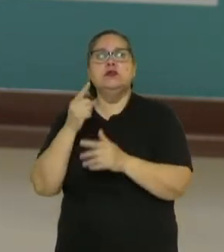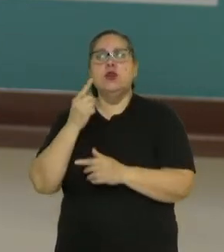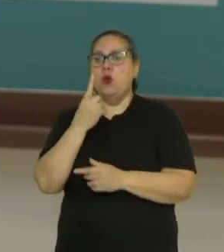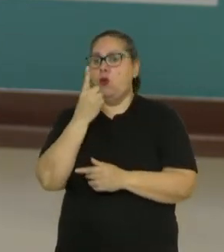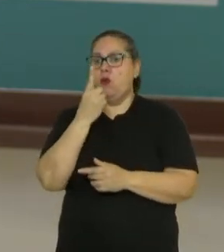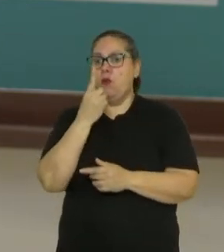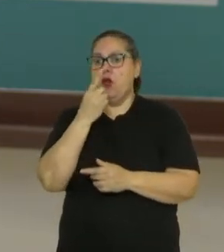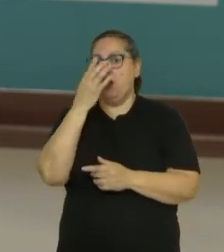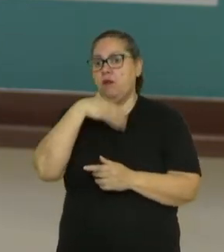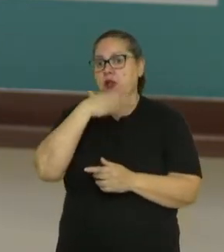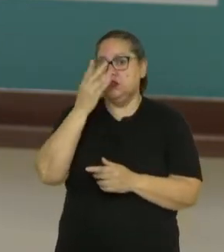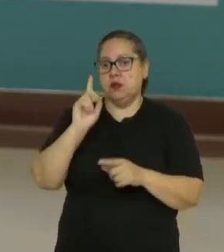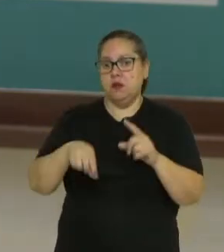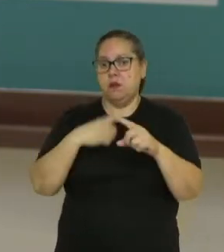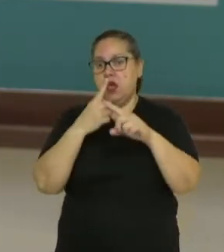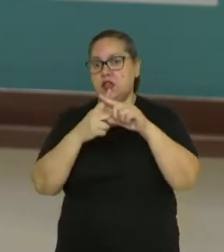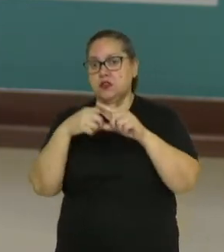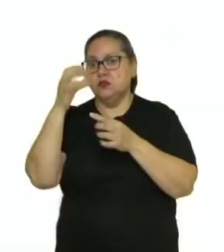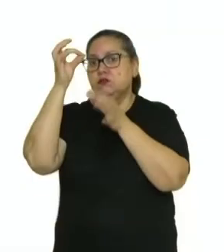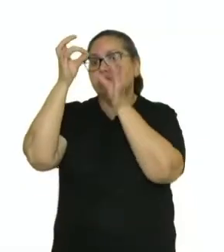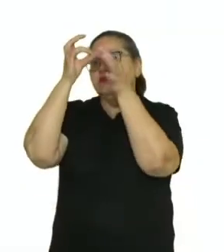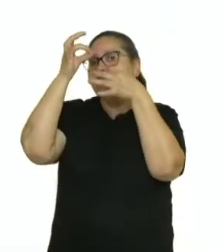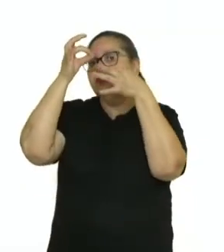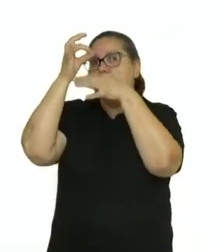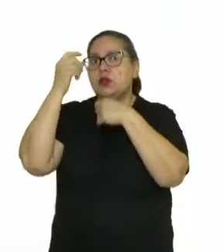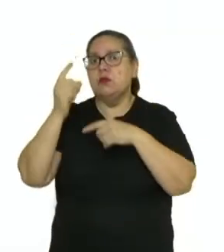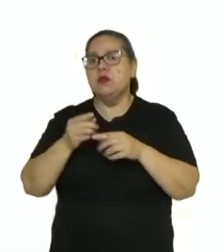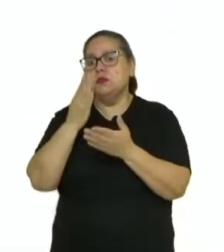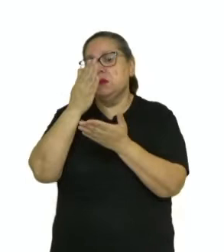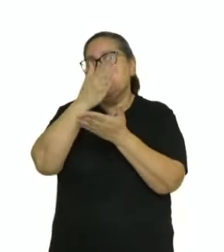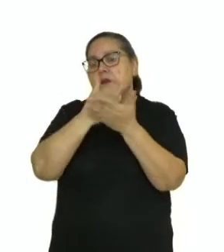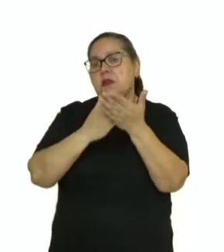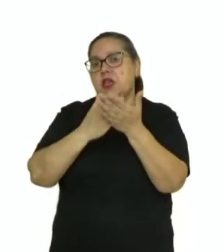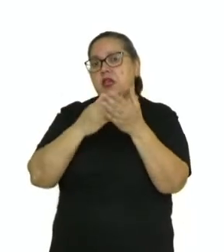Uma maçã mais um cacho de uva menos meia pera.